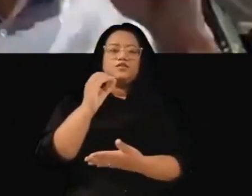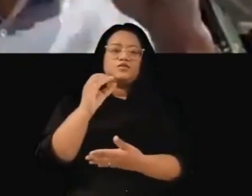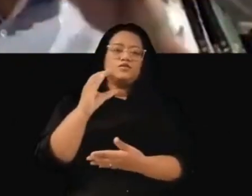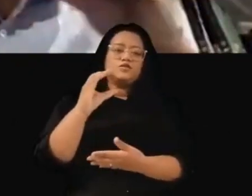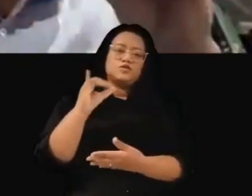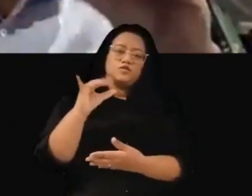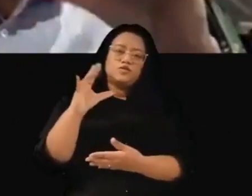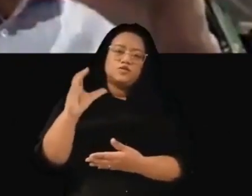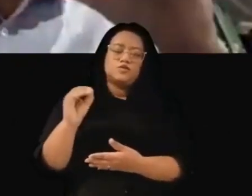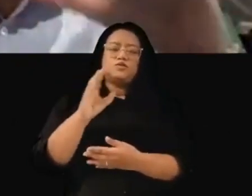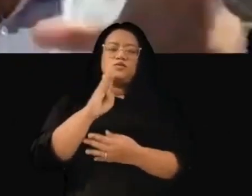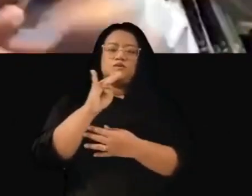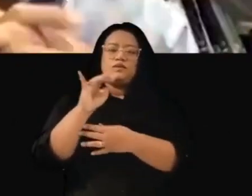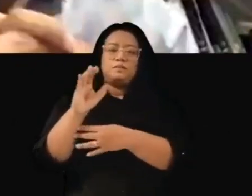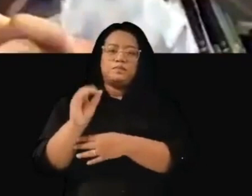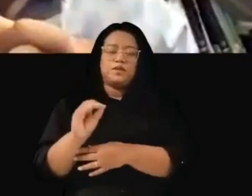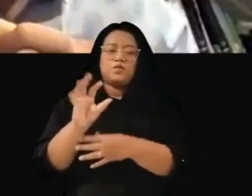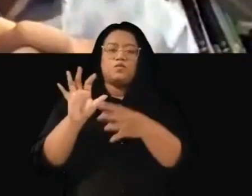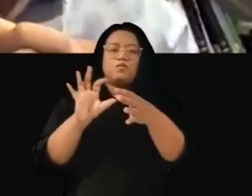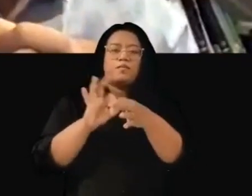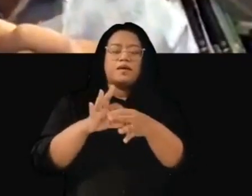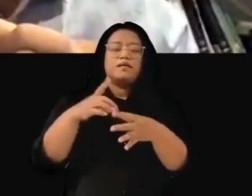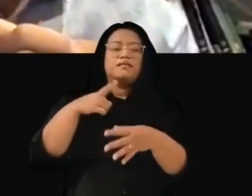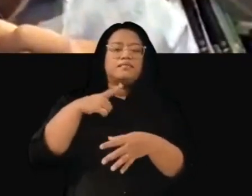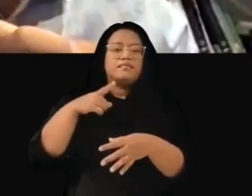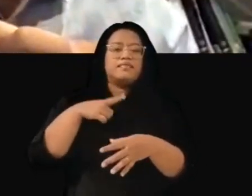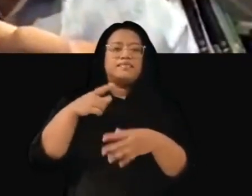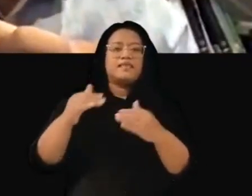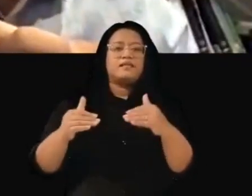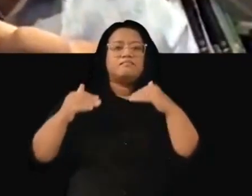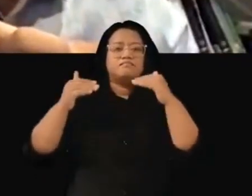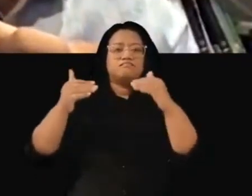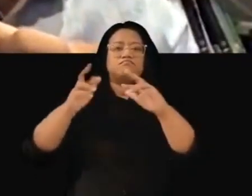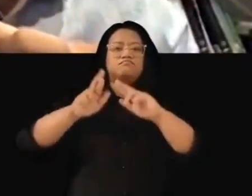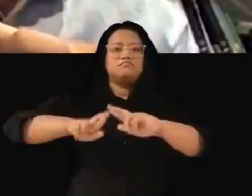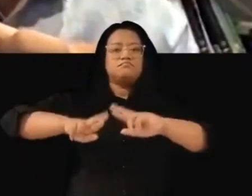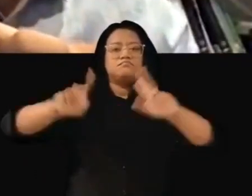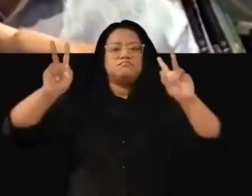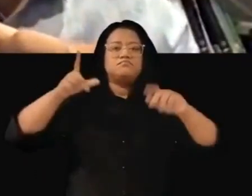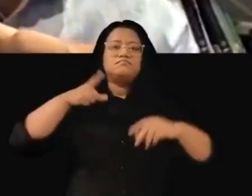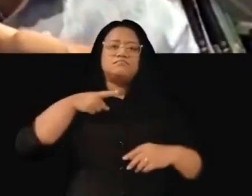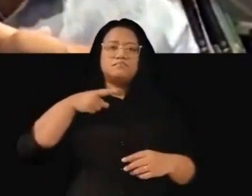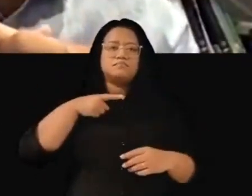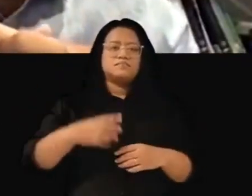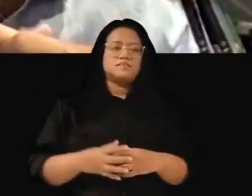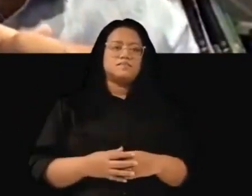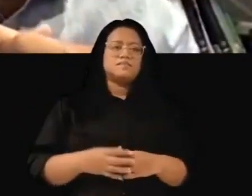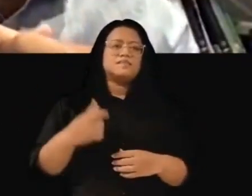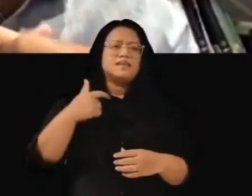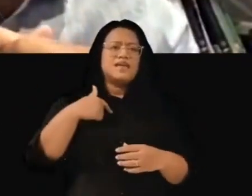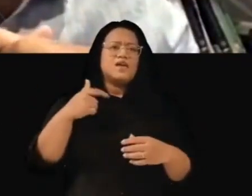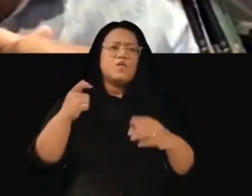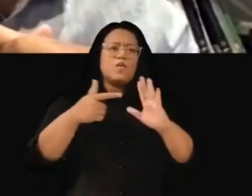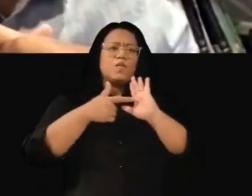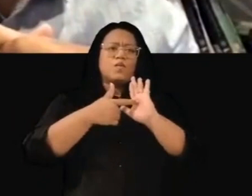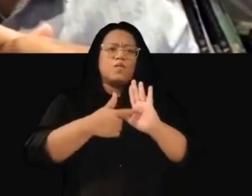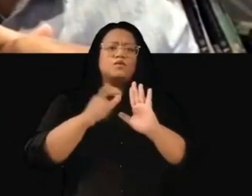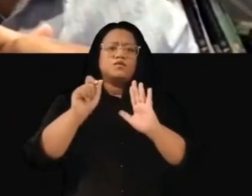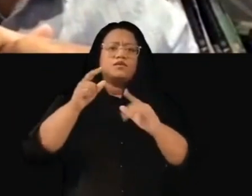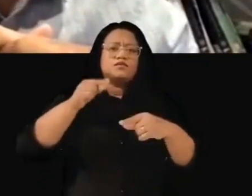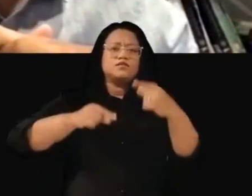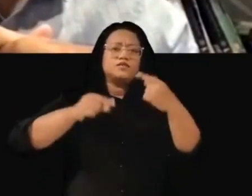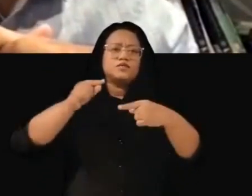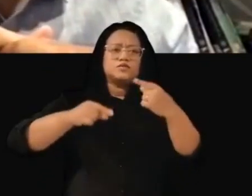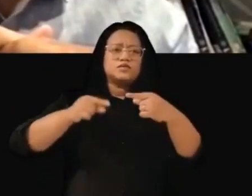que nos coloca numa posição absolutamente singular. Né? Eu confesso aos senhores e senhoras que, como eu estou nessa discussão desde o final